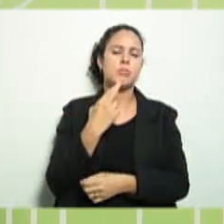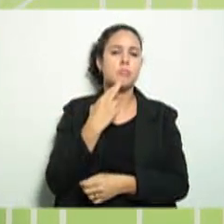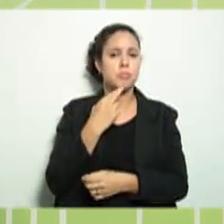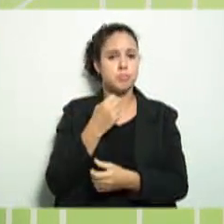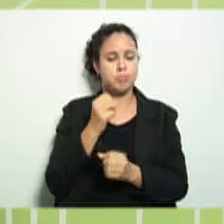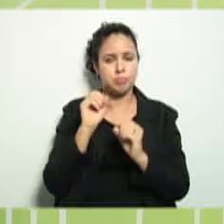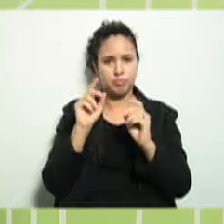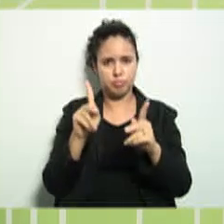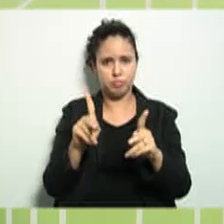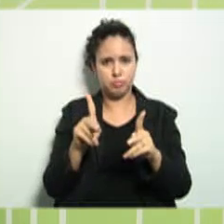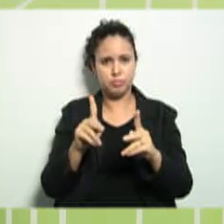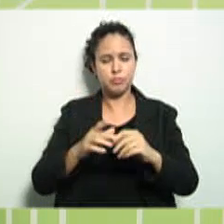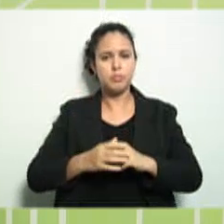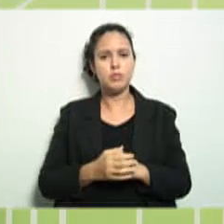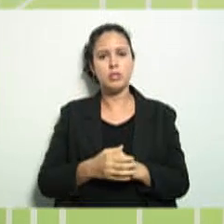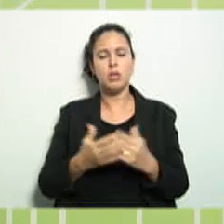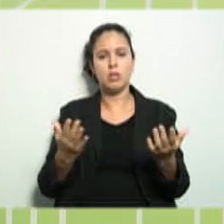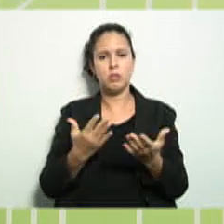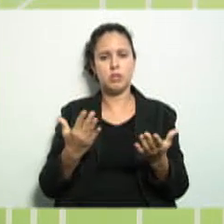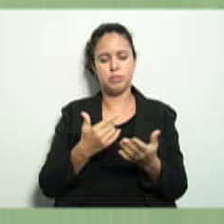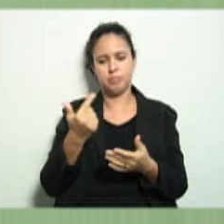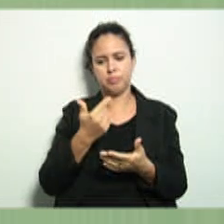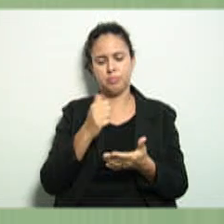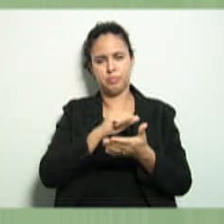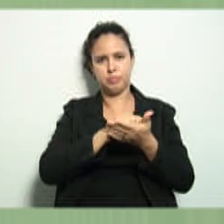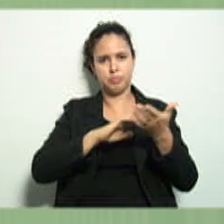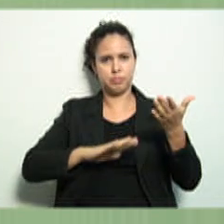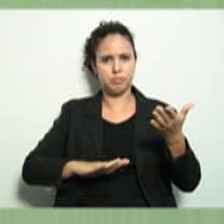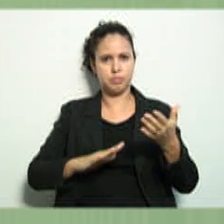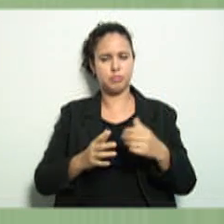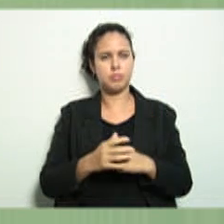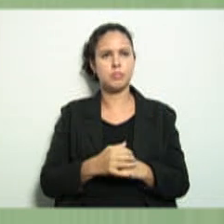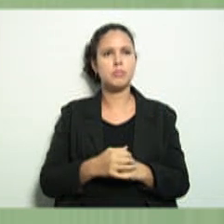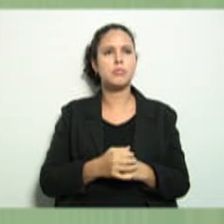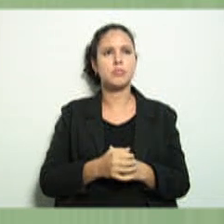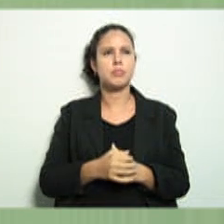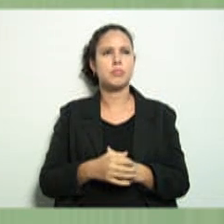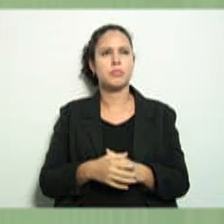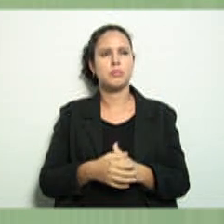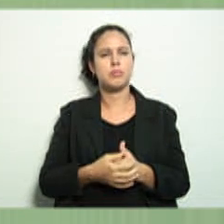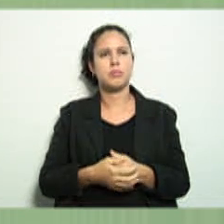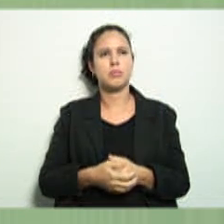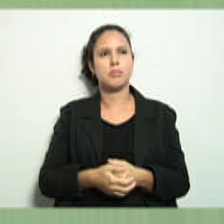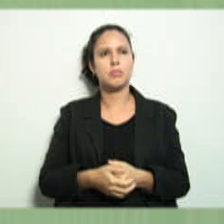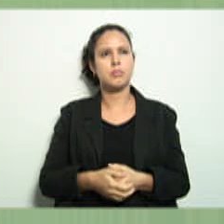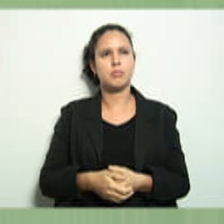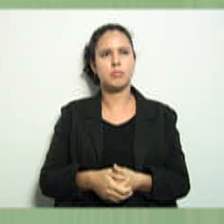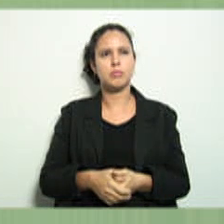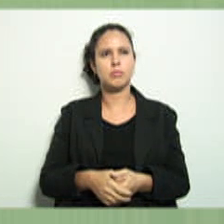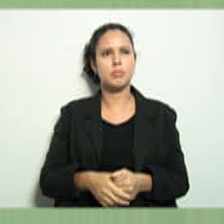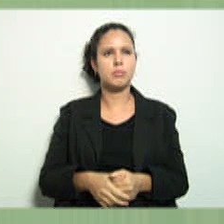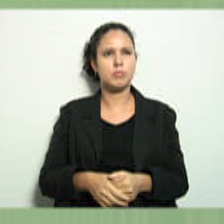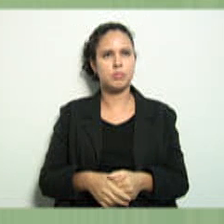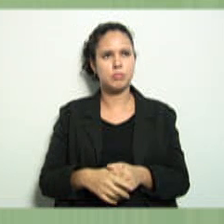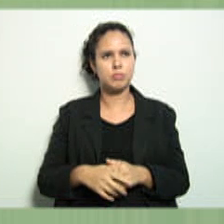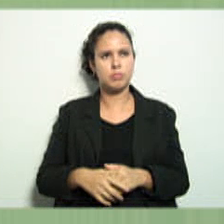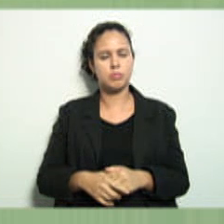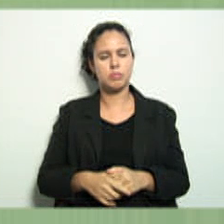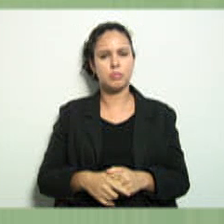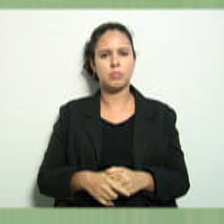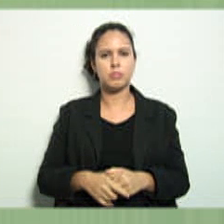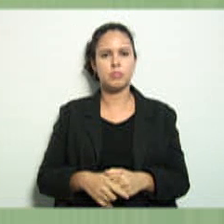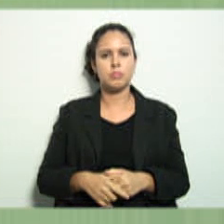Beleza? Vamos à segunda questão? Vamos lá. Então, a segunda questão, qual a importância